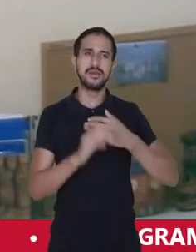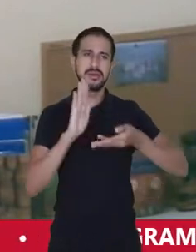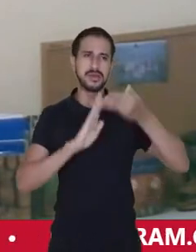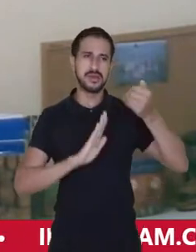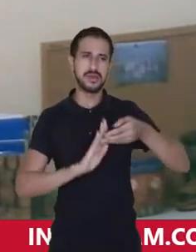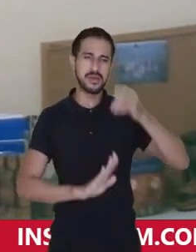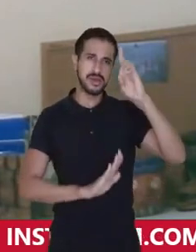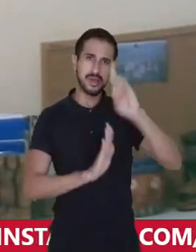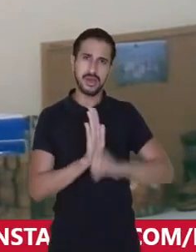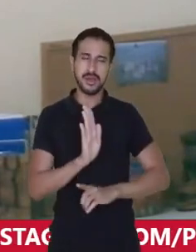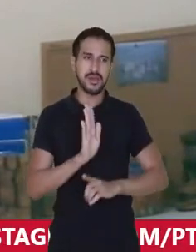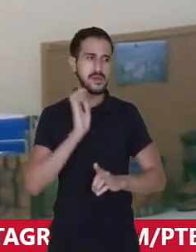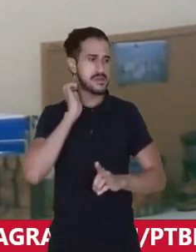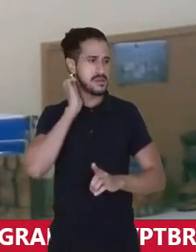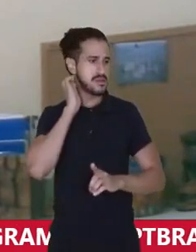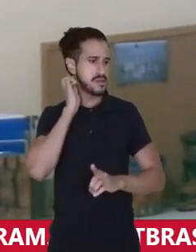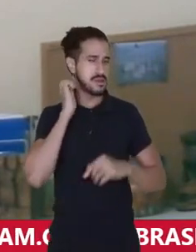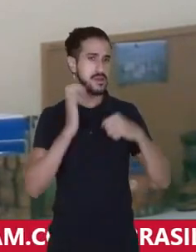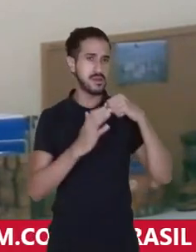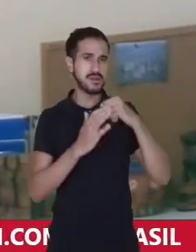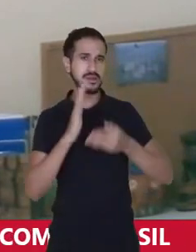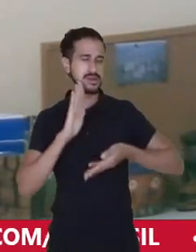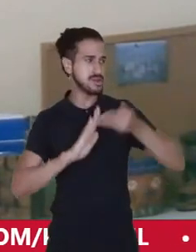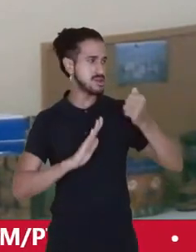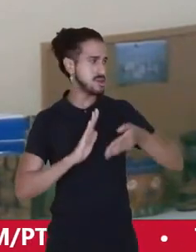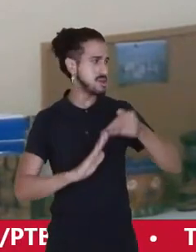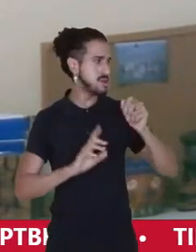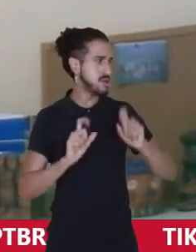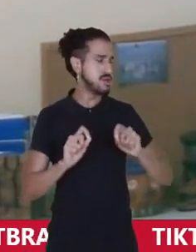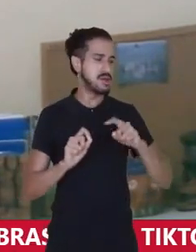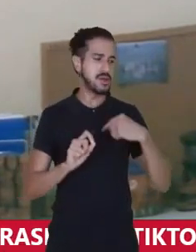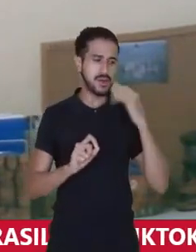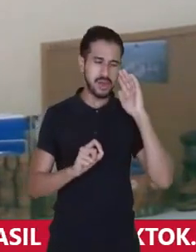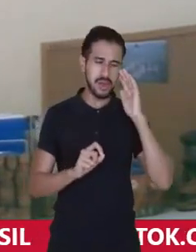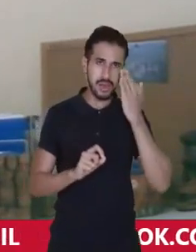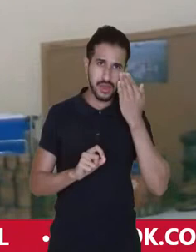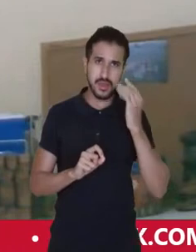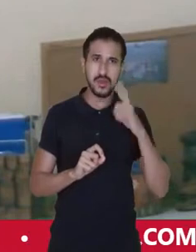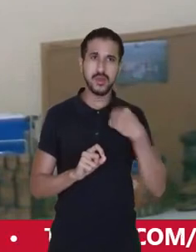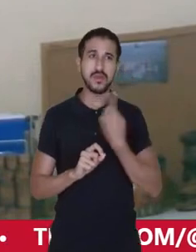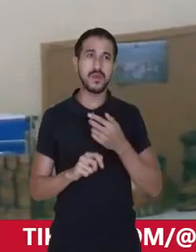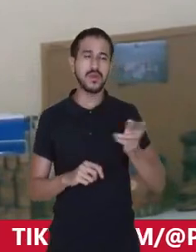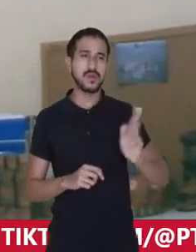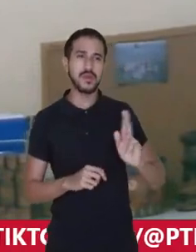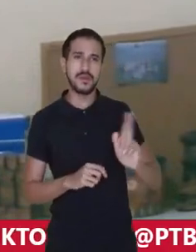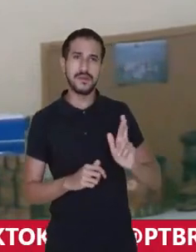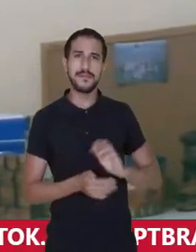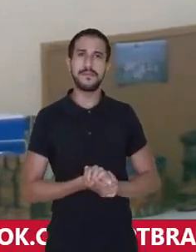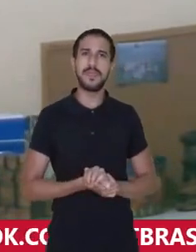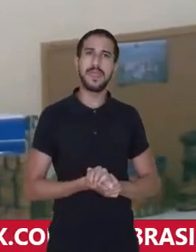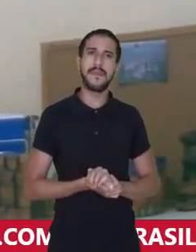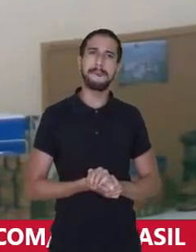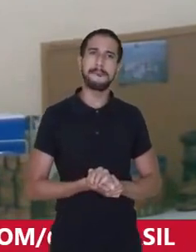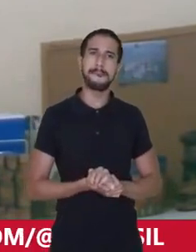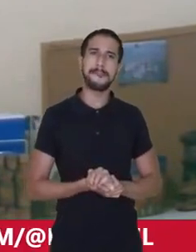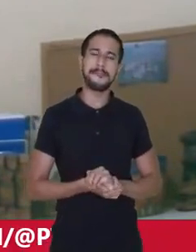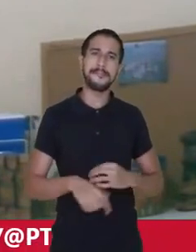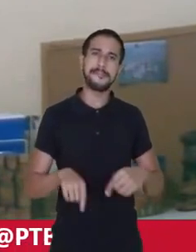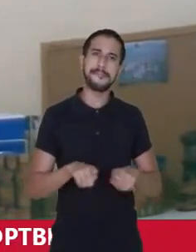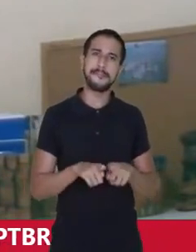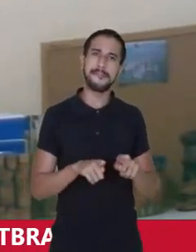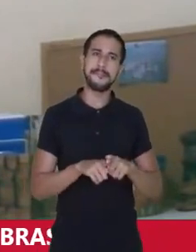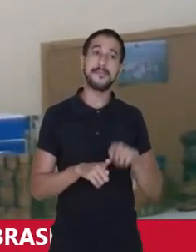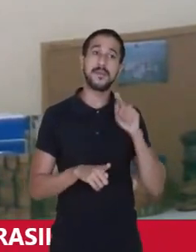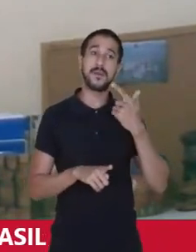de direitos, né, na usurpação e na entrega, no entreguismo dos nossos recursos, né, e